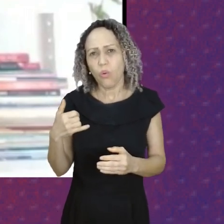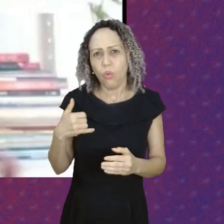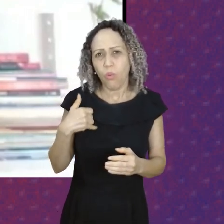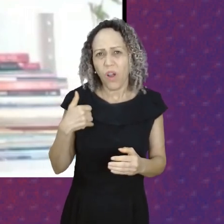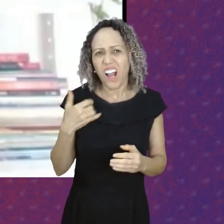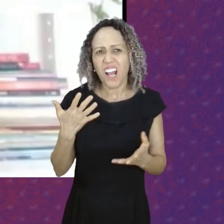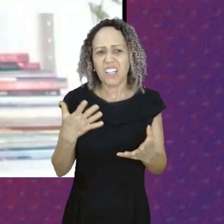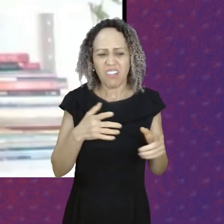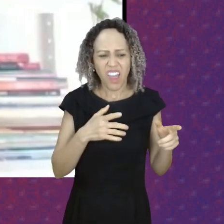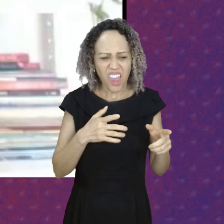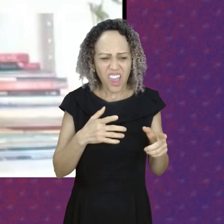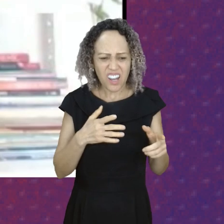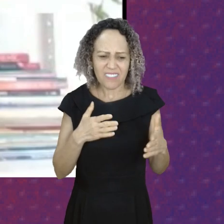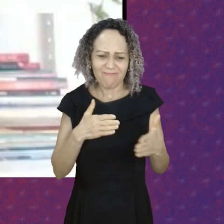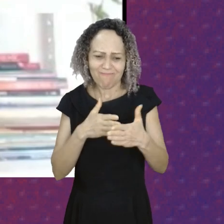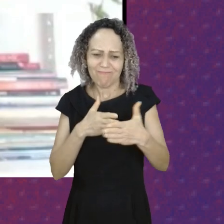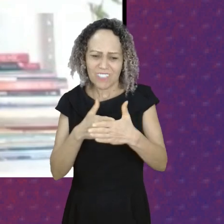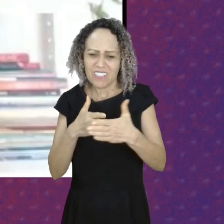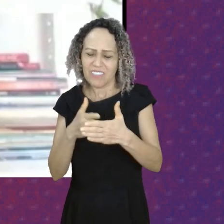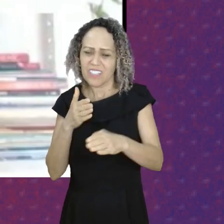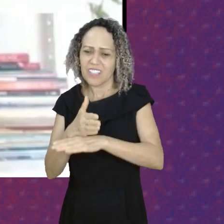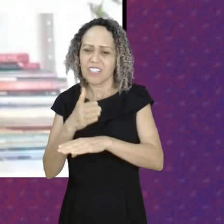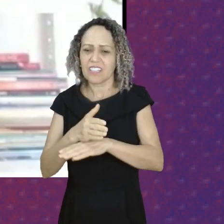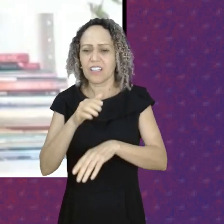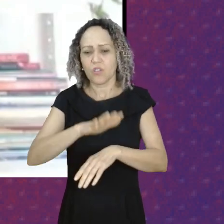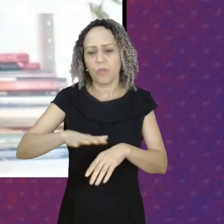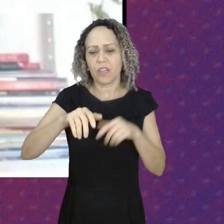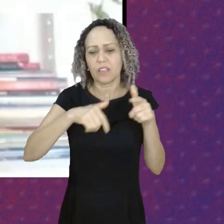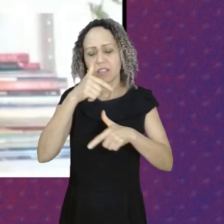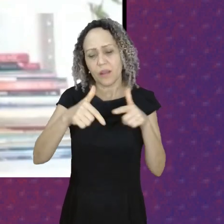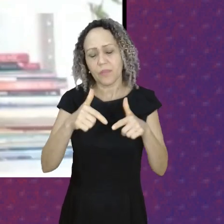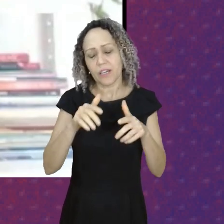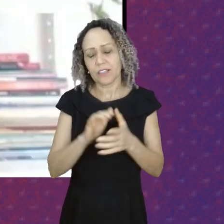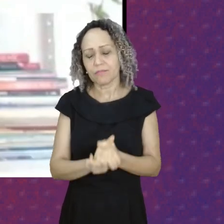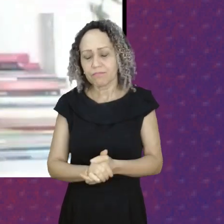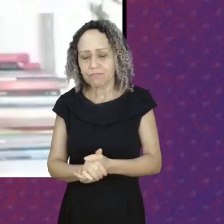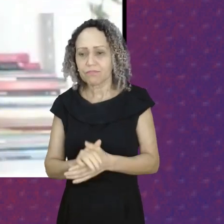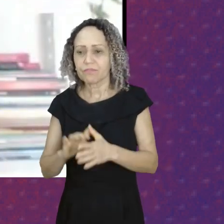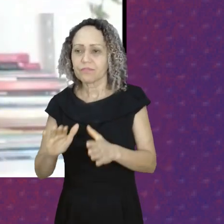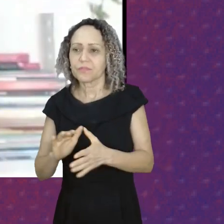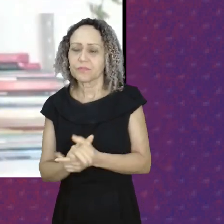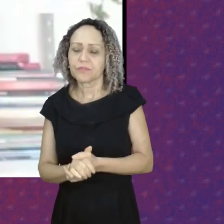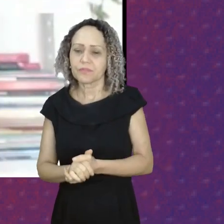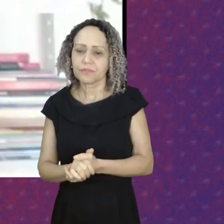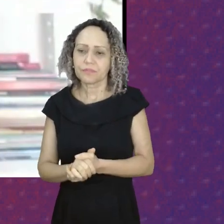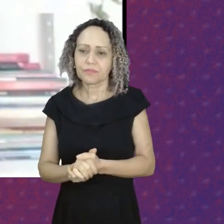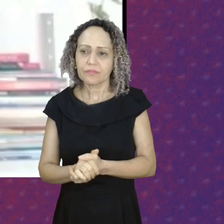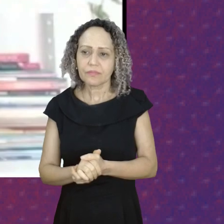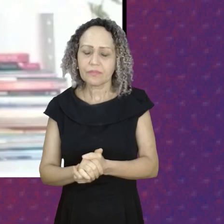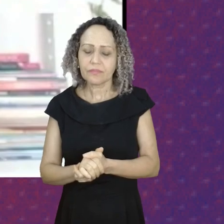social das famílias brasileiras, sobretudo das mães solo, né?